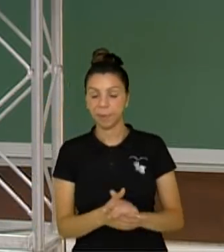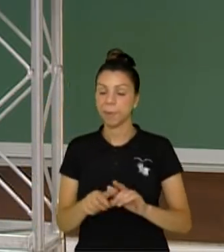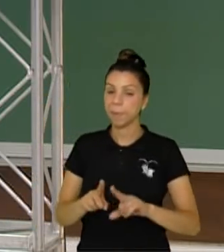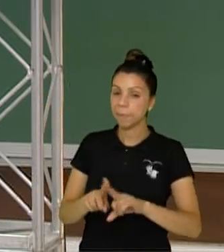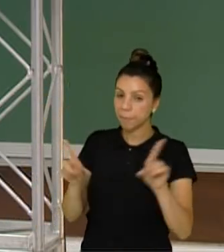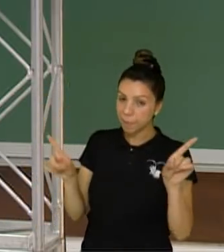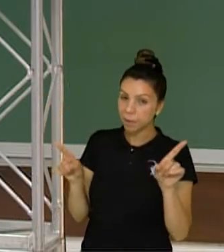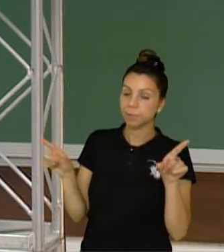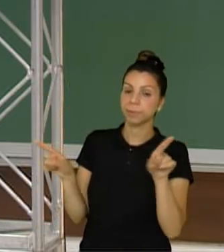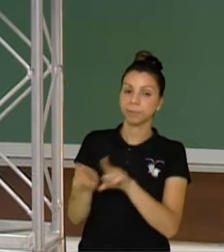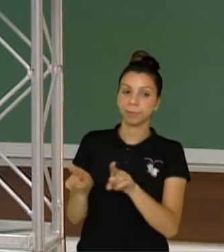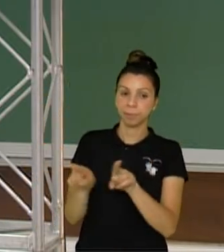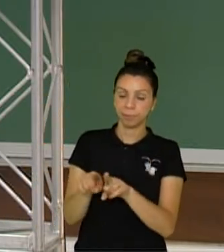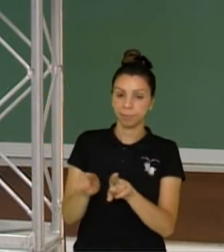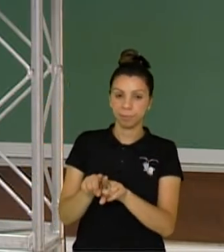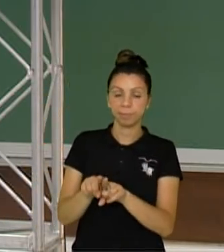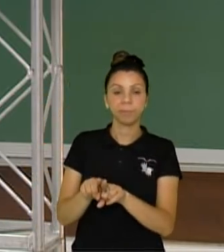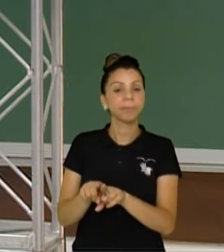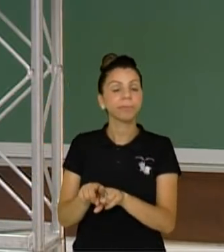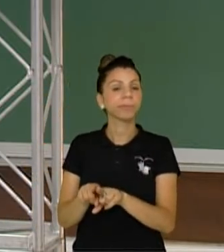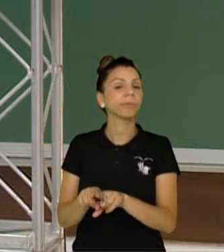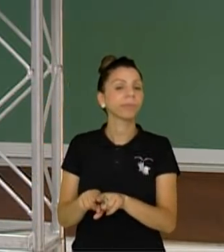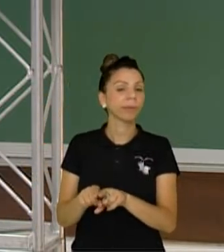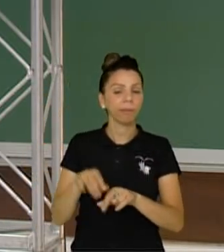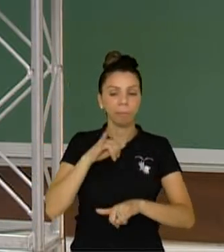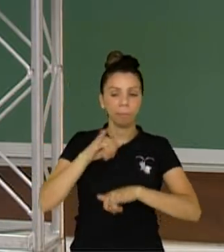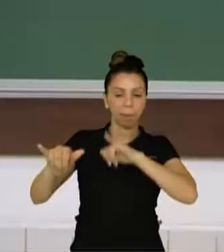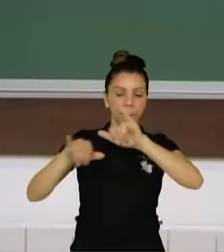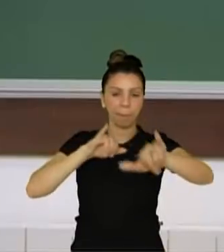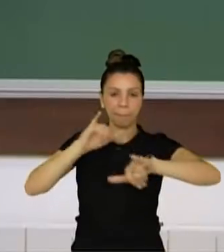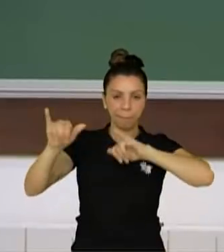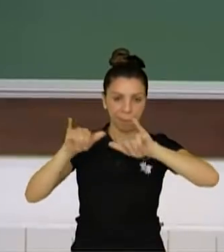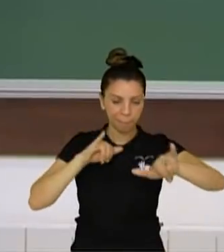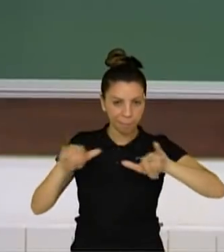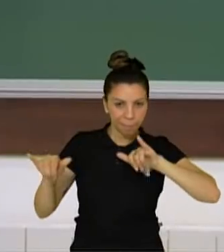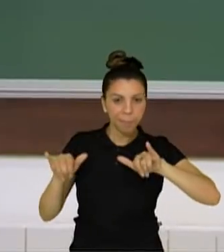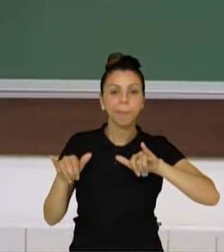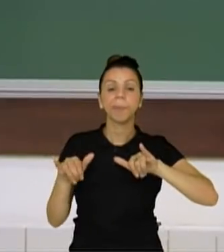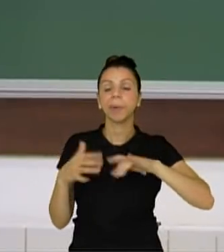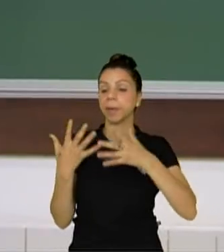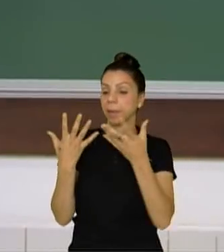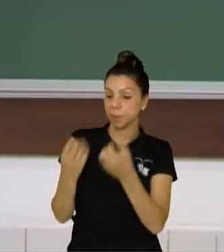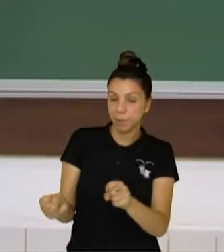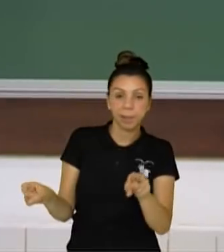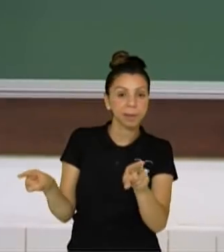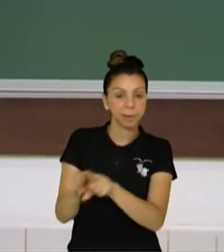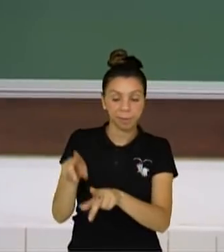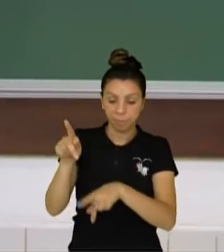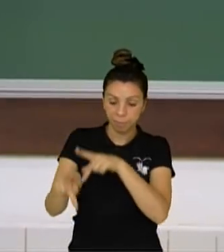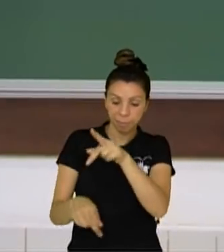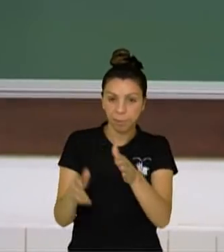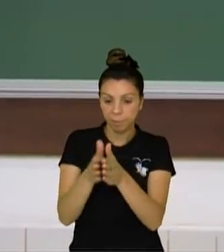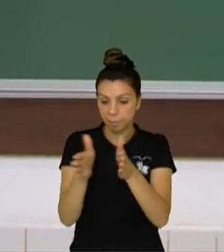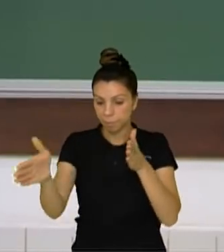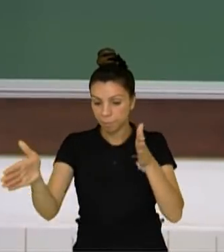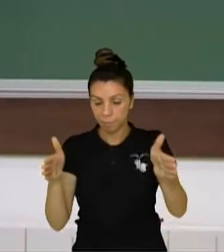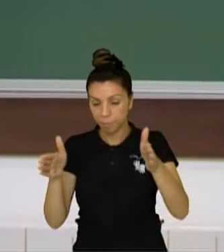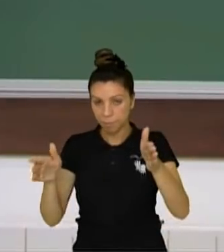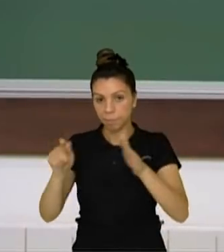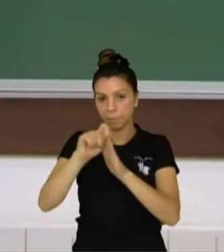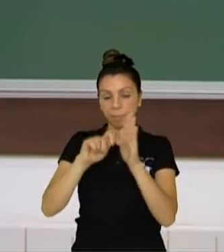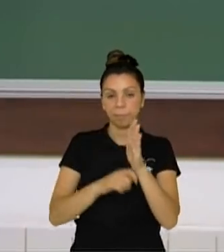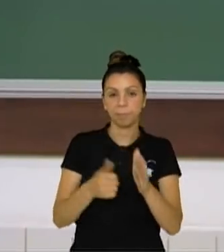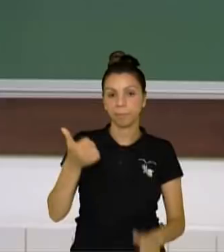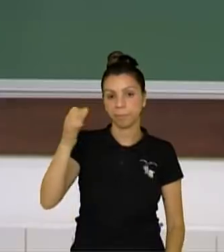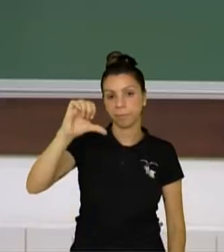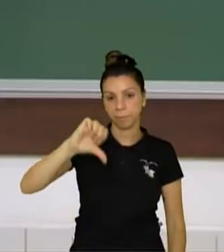que também será muito divulgada, será muito aceita no período do